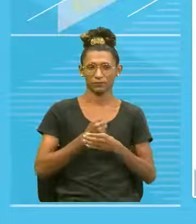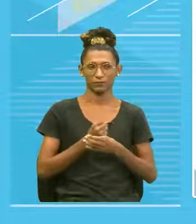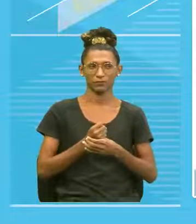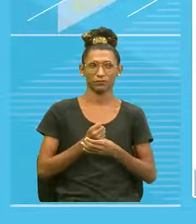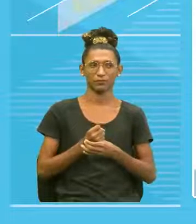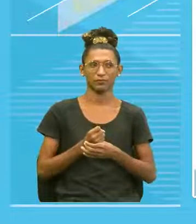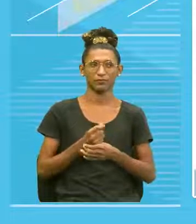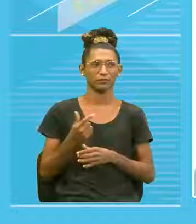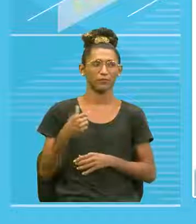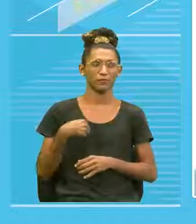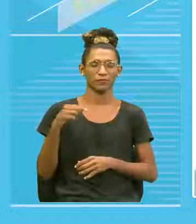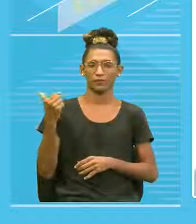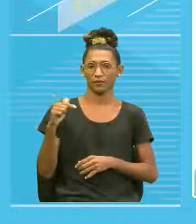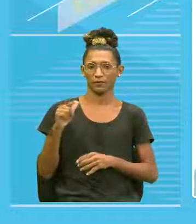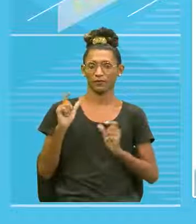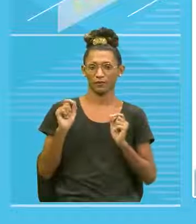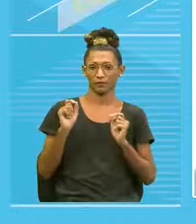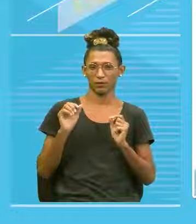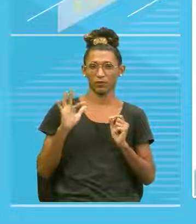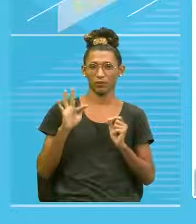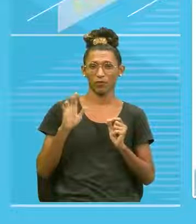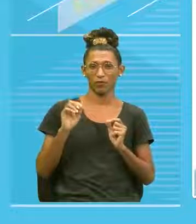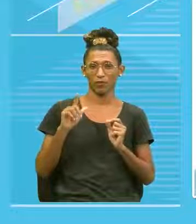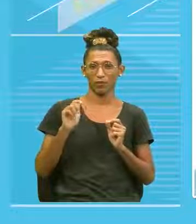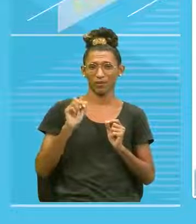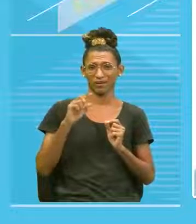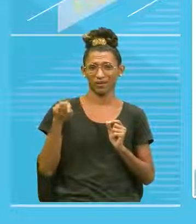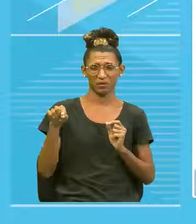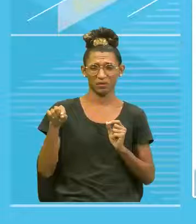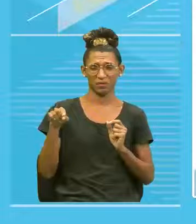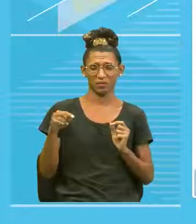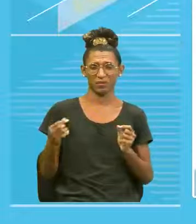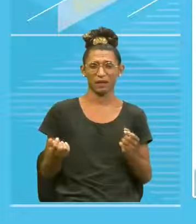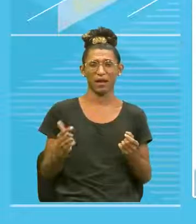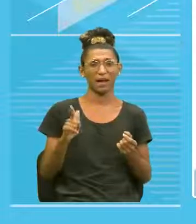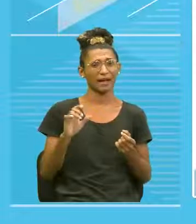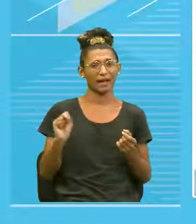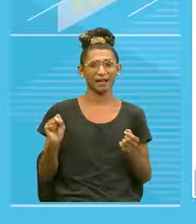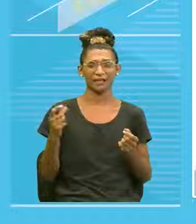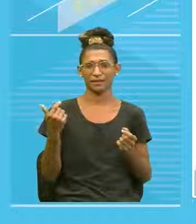e eu não tenho um fogão a gás não vou ter